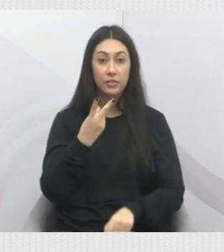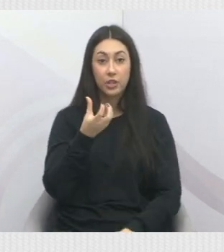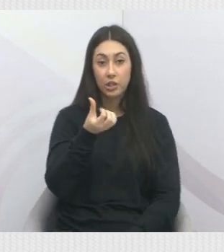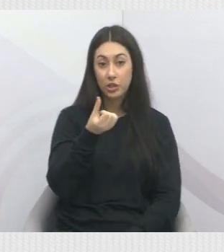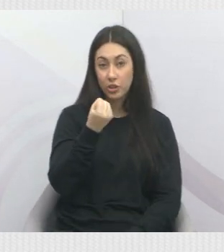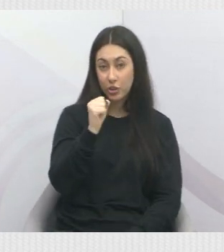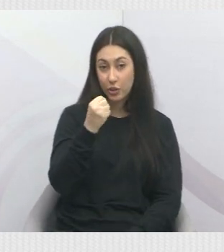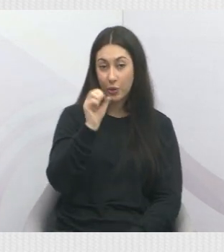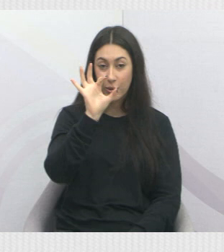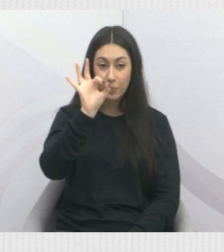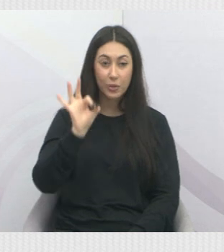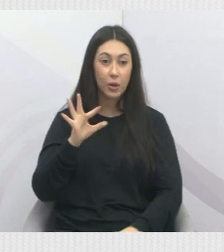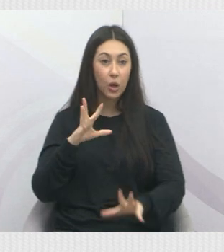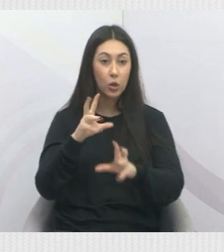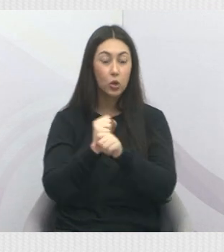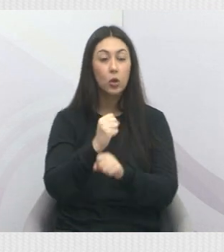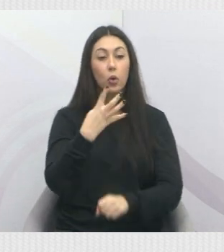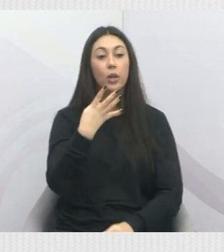28%, totalizando